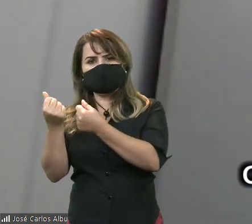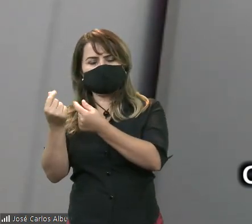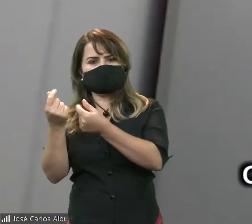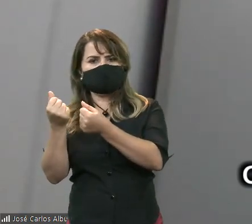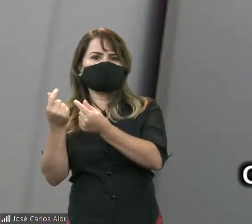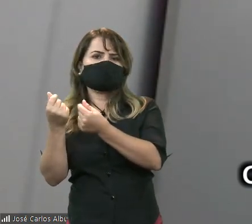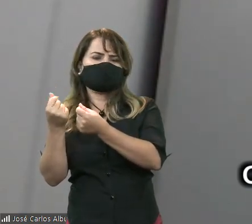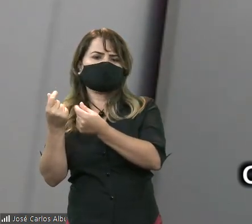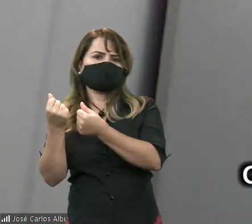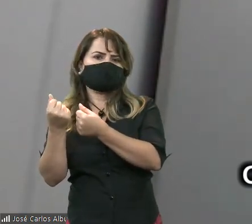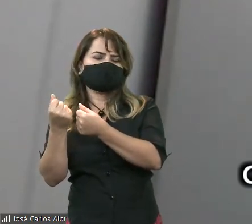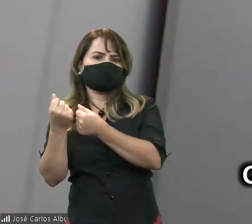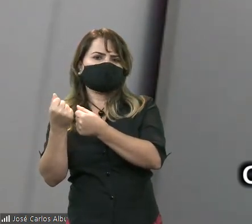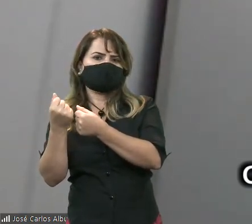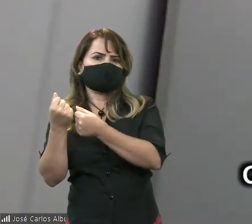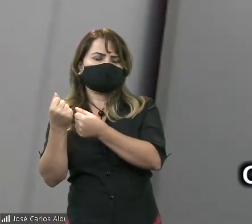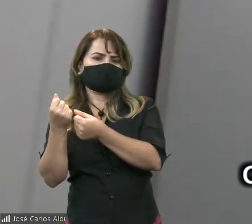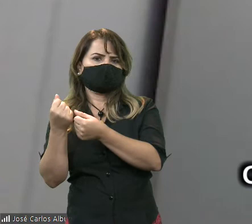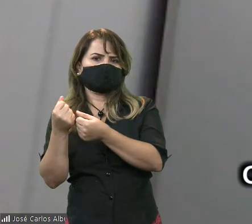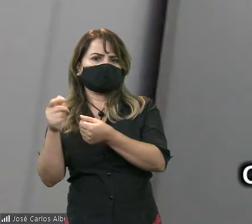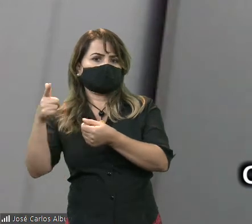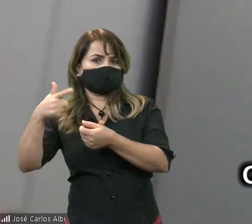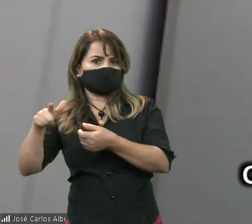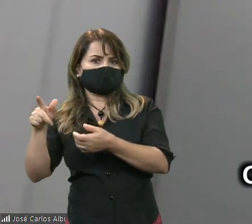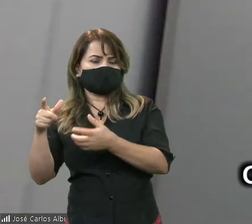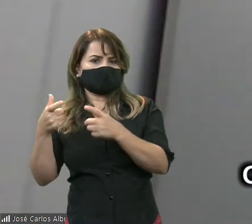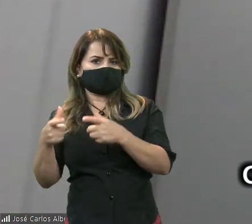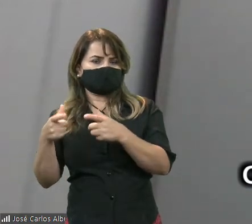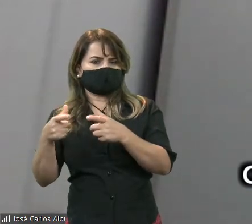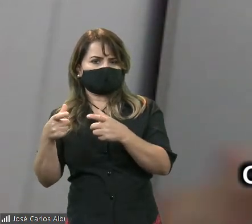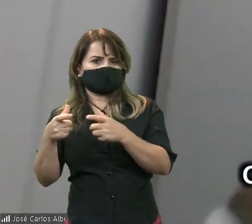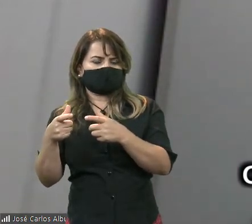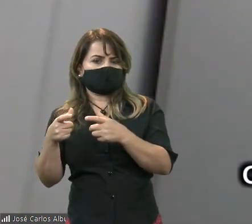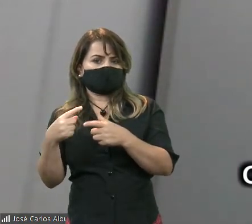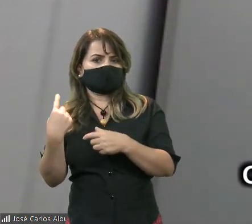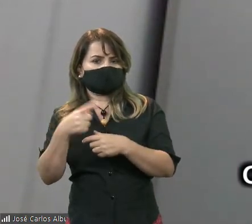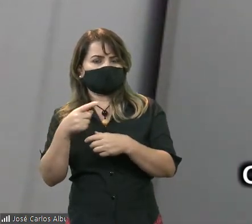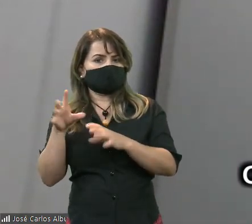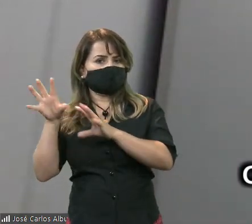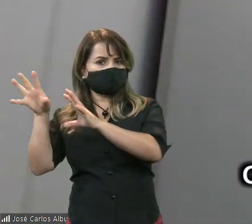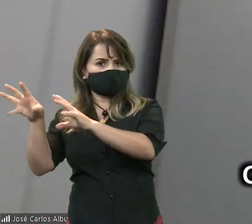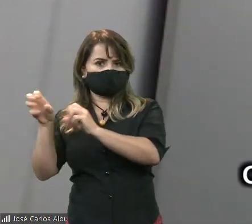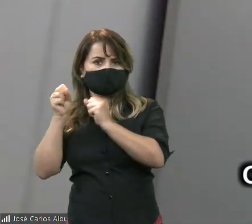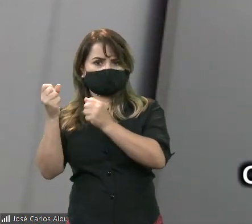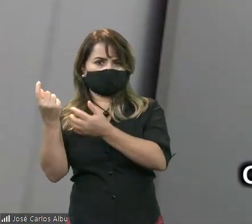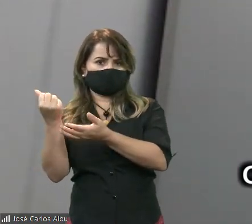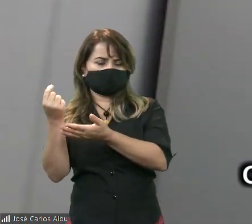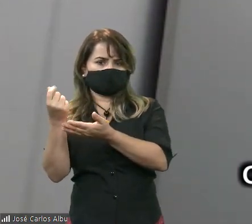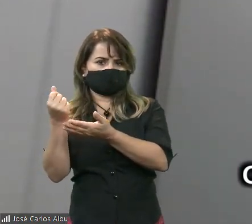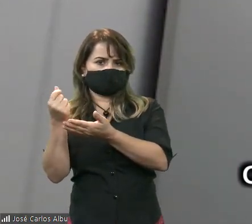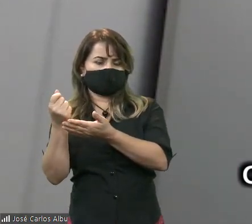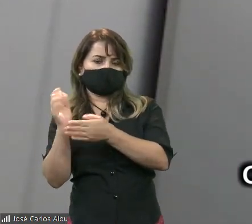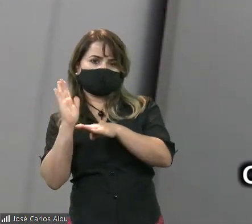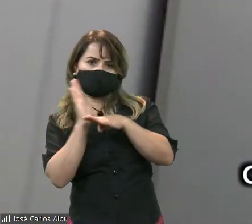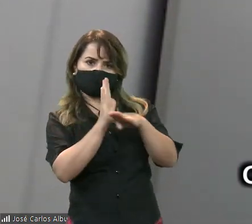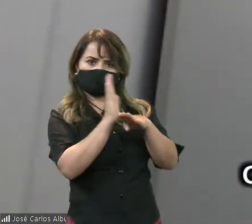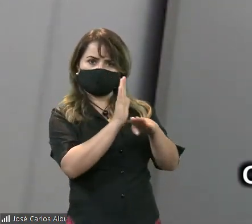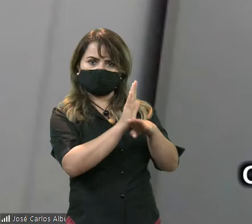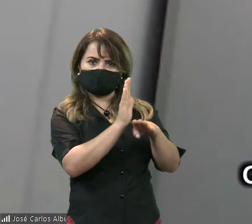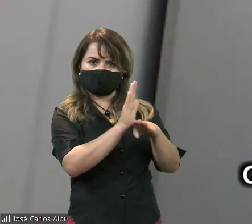Cícero do Ceasa, vereador João do Bar. Se nós pudéssemos buscar recursos para estar ajudando o nosso município